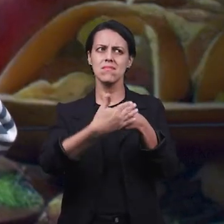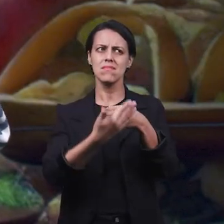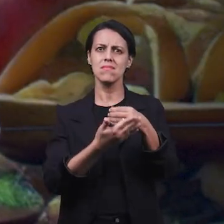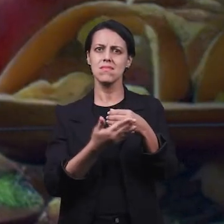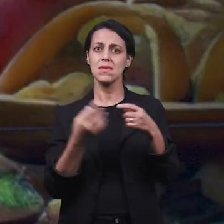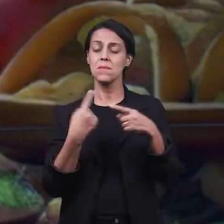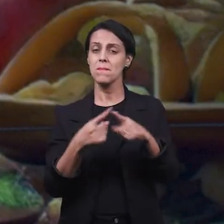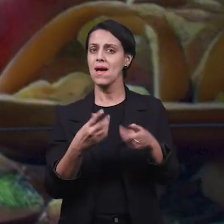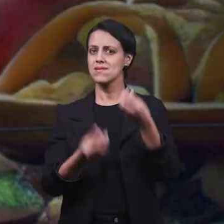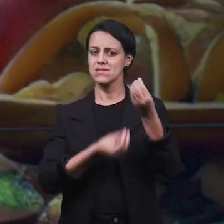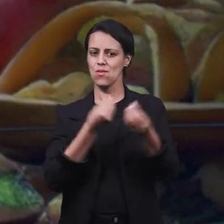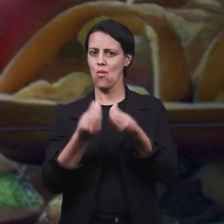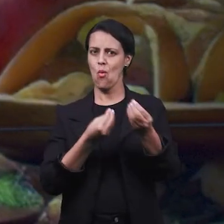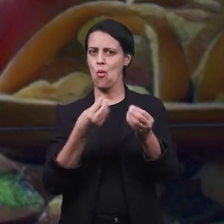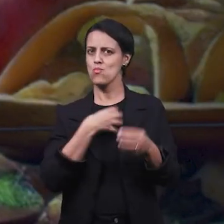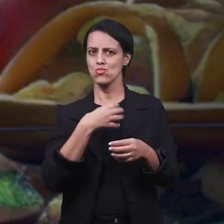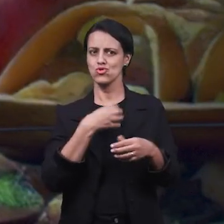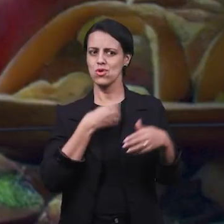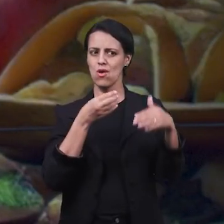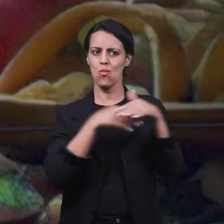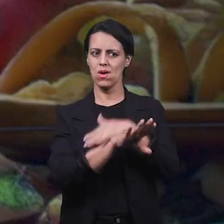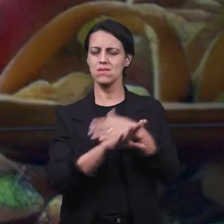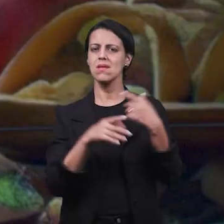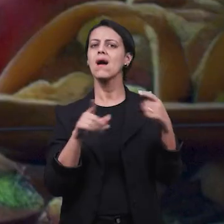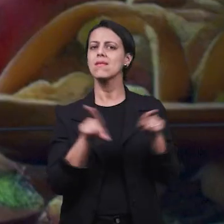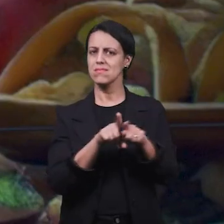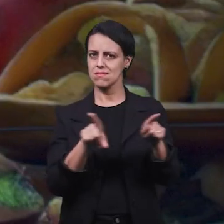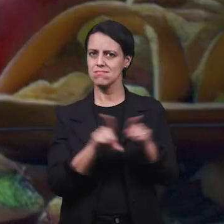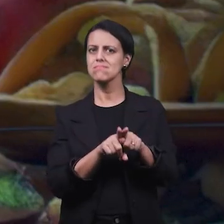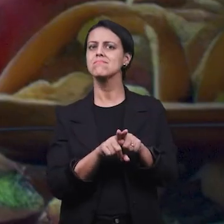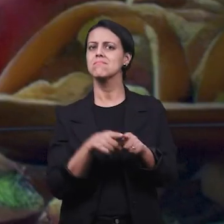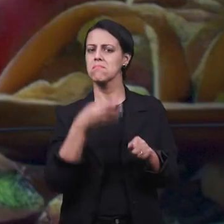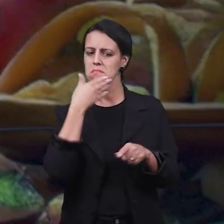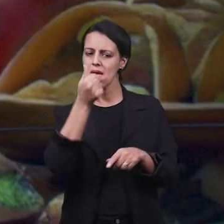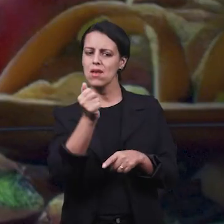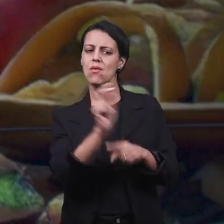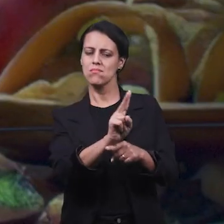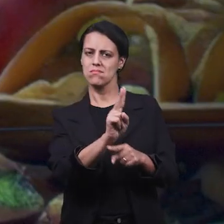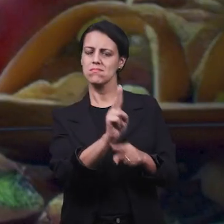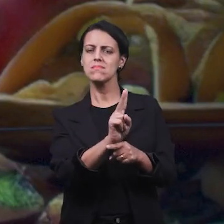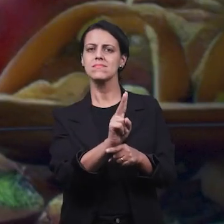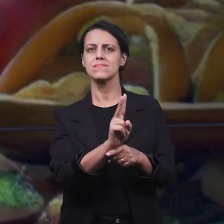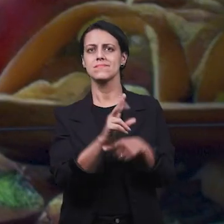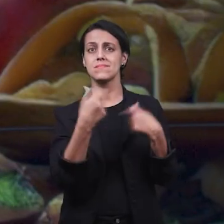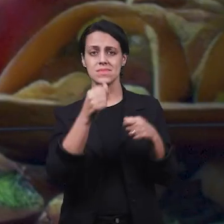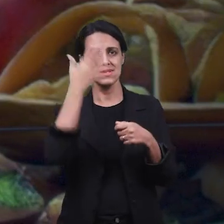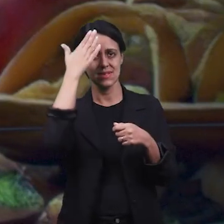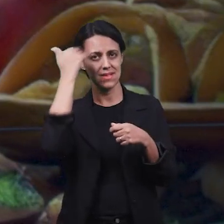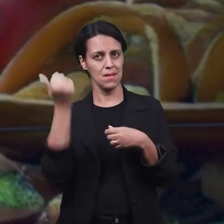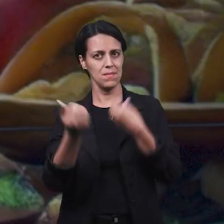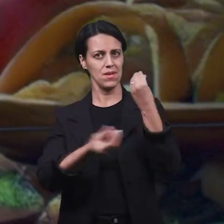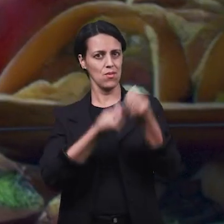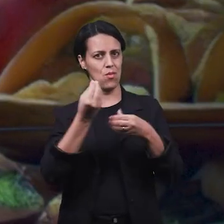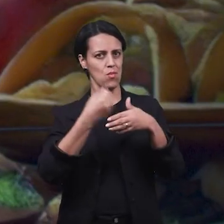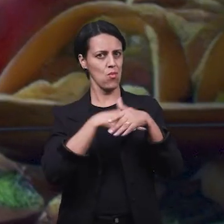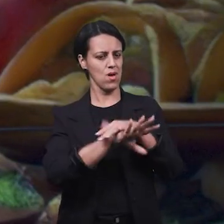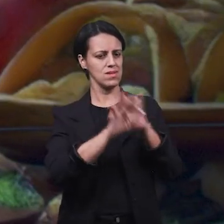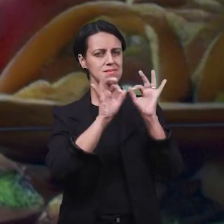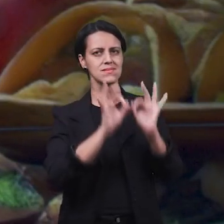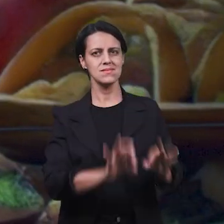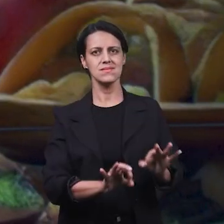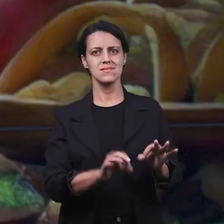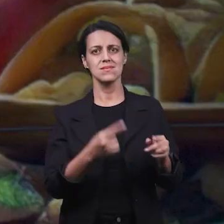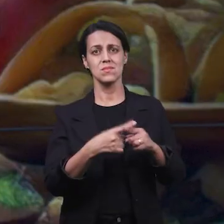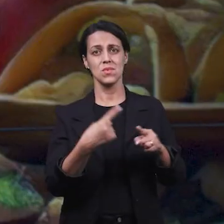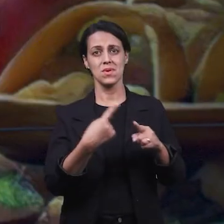de armazená-los influencia na sua conservação. Saber armazenar de forma correta diminui a chance